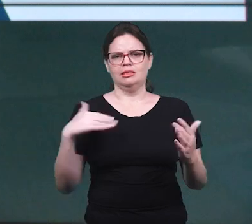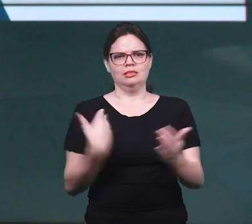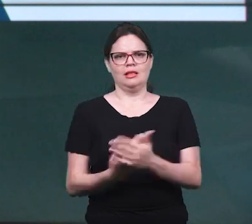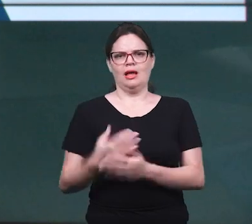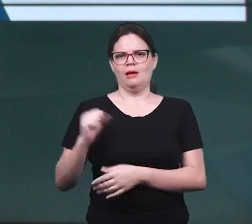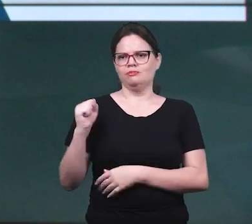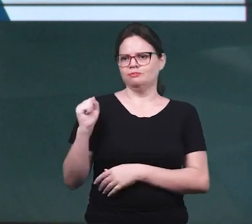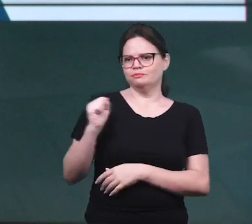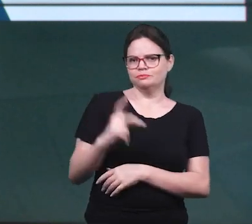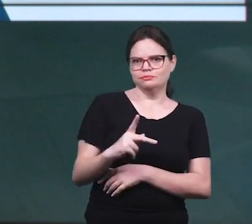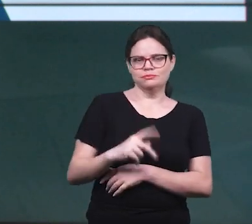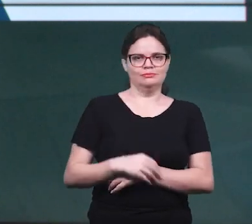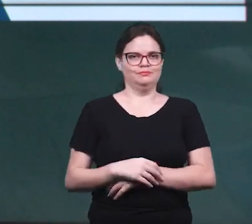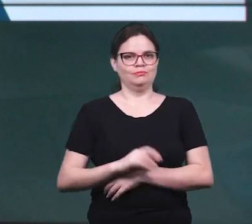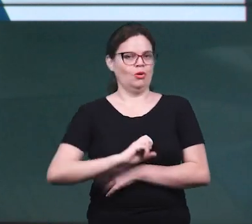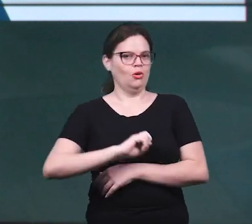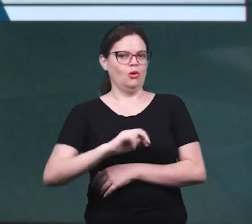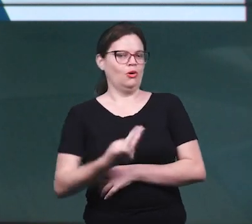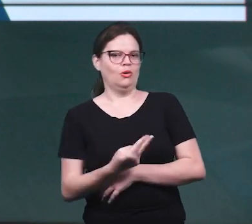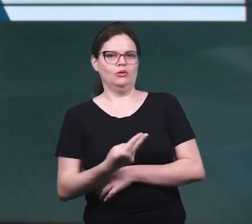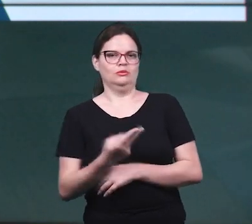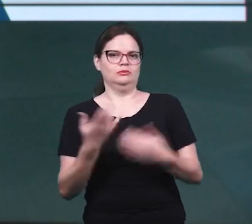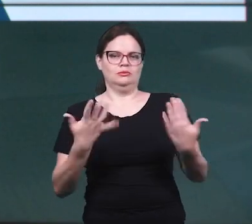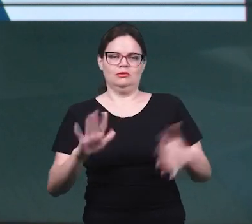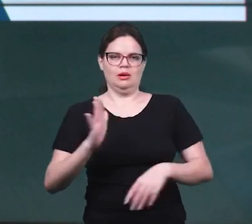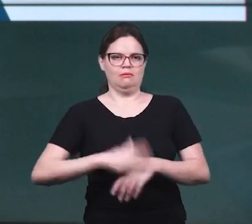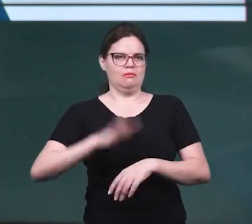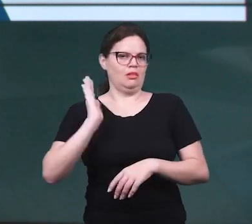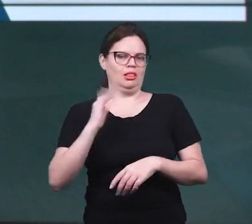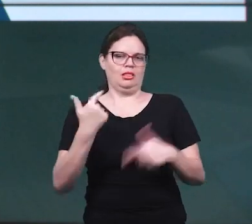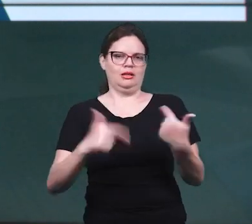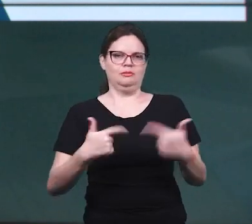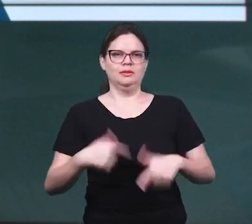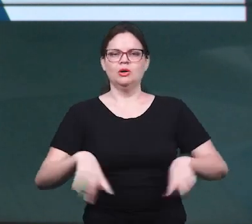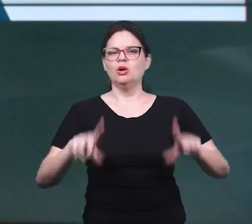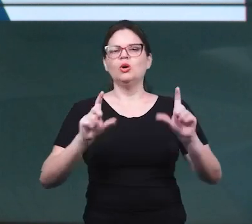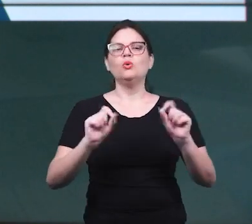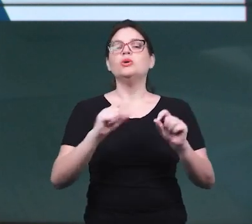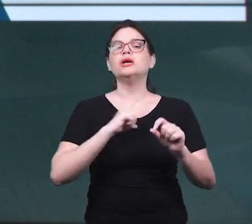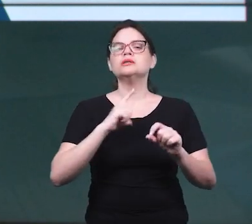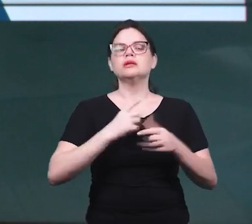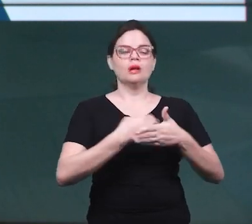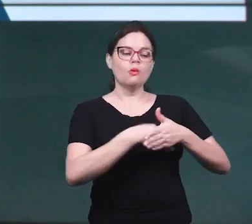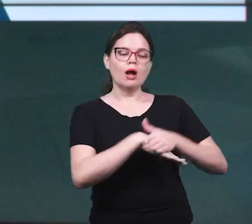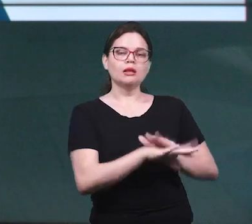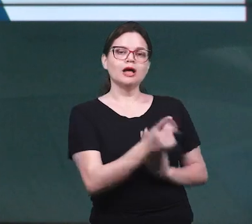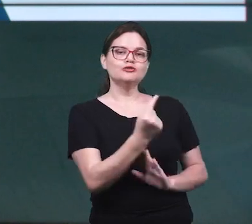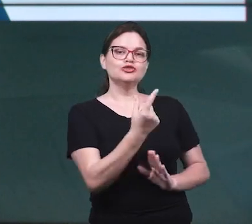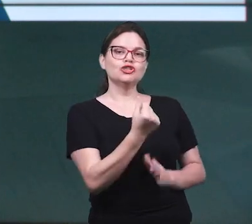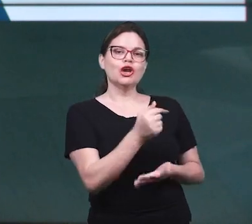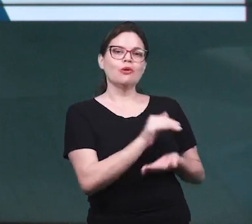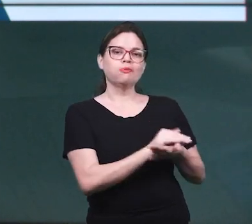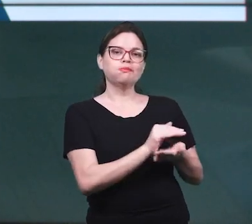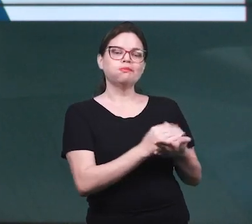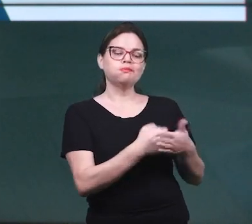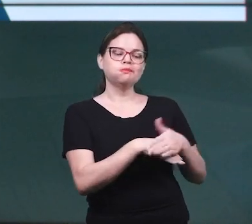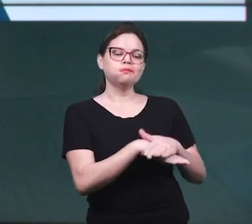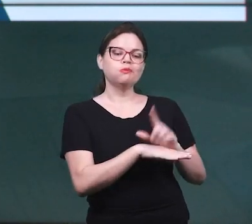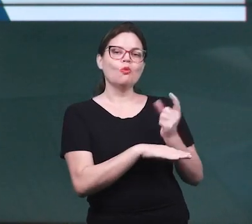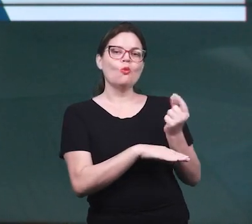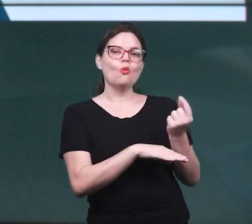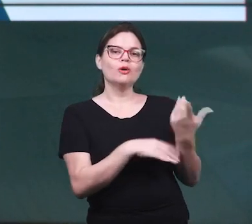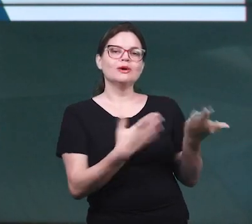ou parar de trabalhar, o que você gerou? Em geral,